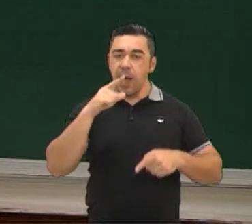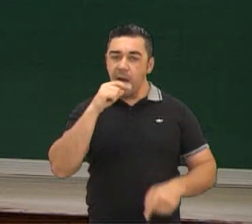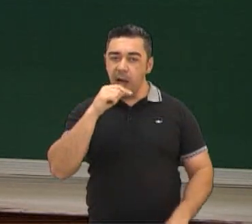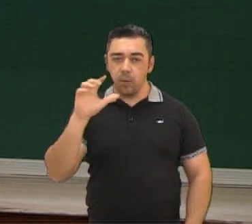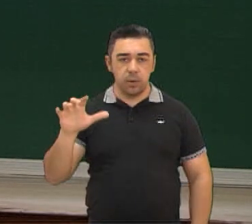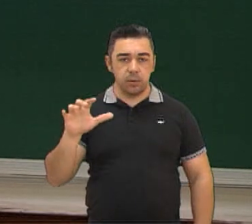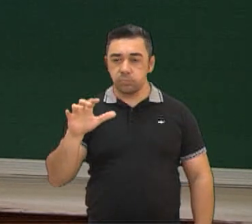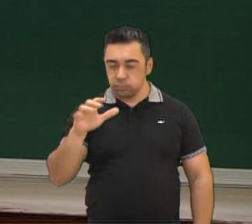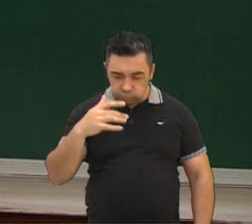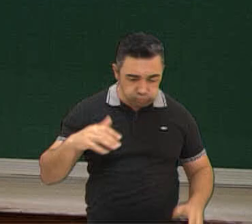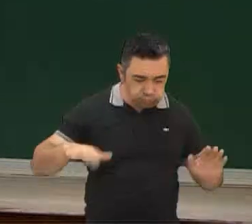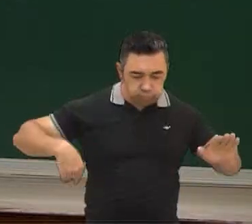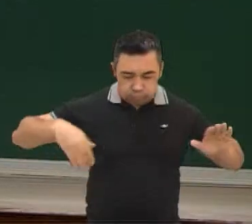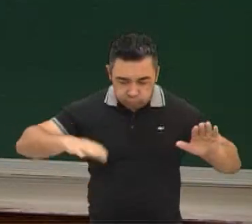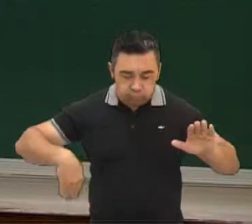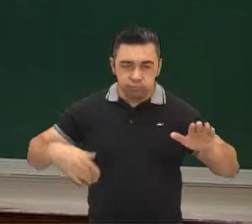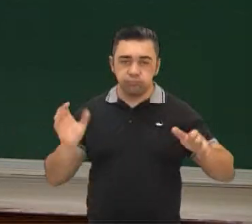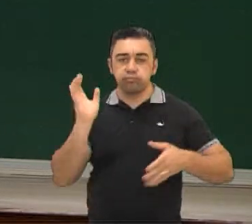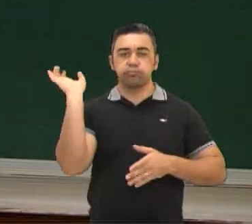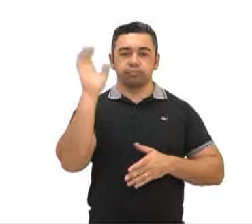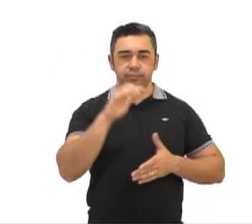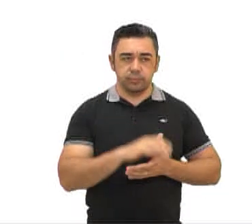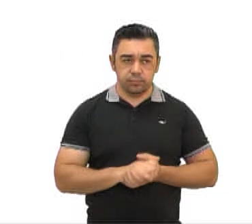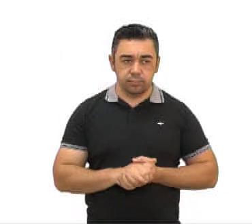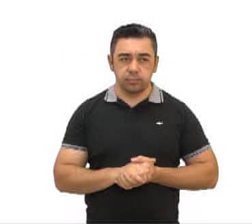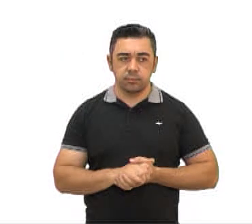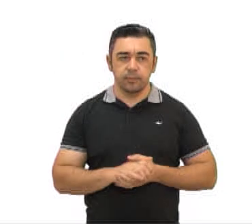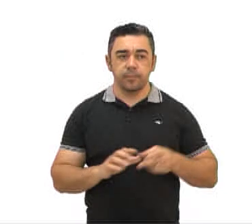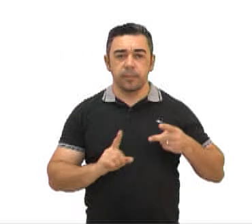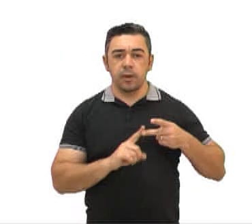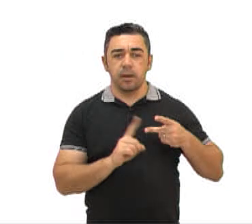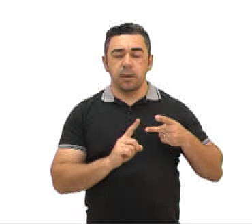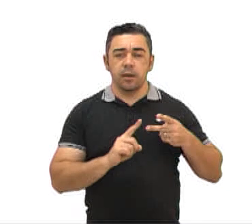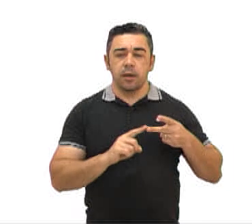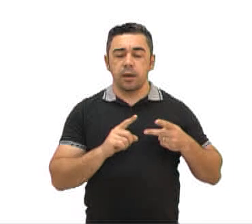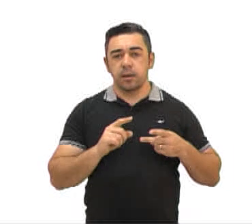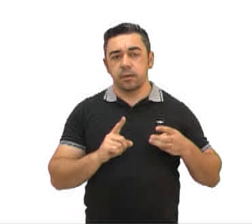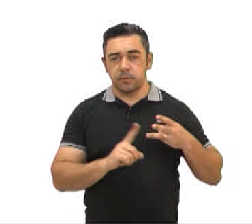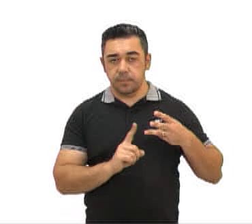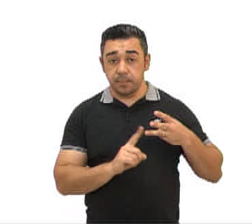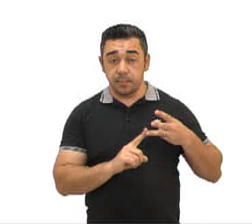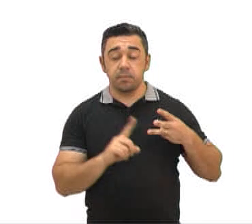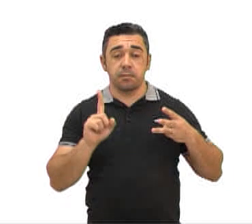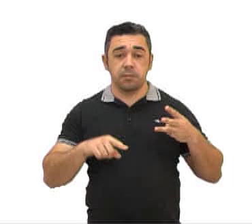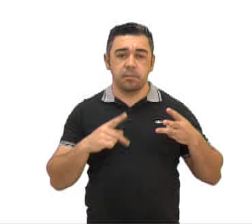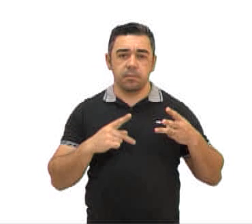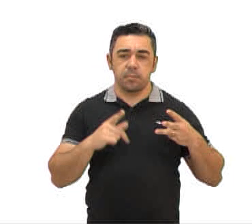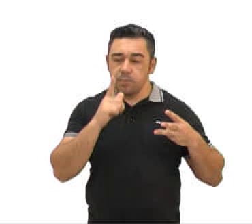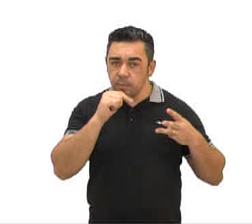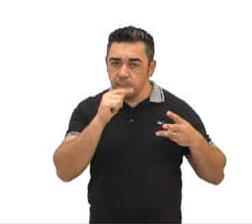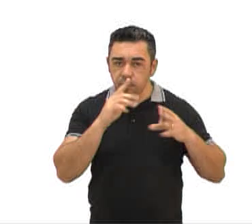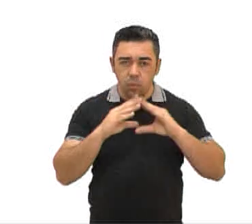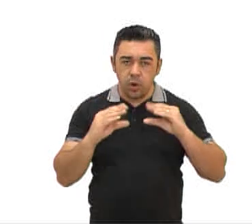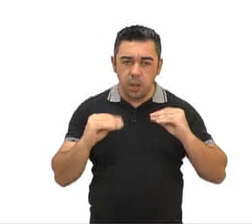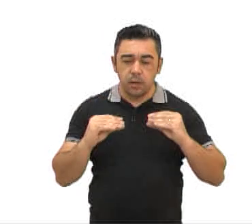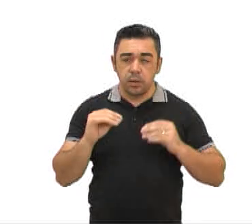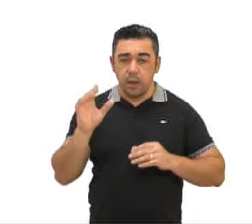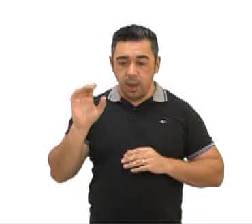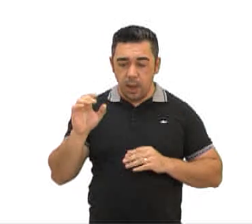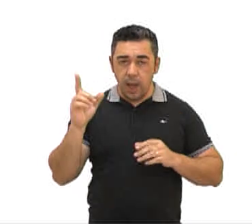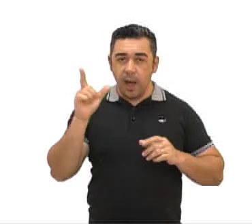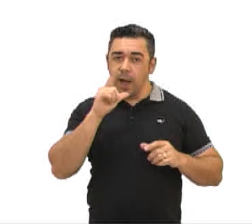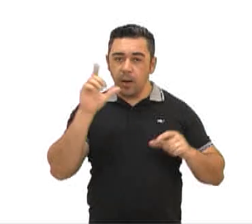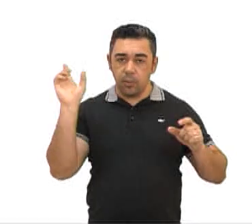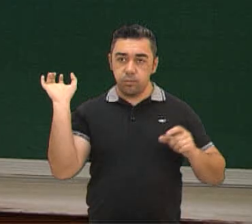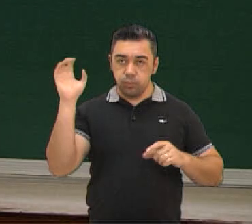atleta, ela não tem contato com a água. E o passe molhado, quando a bola toca na água antes de chegar no outro